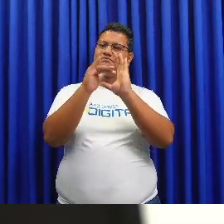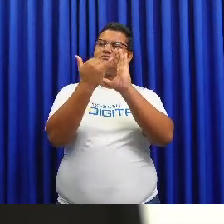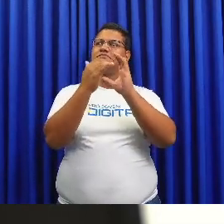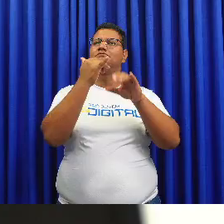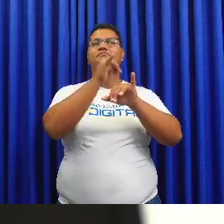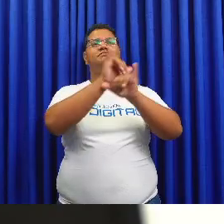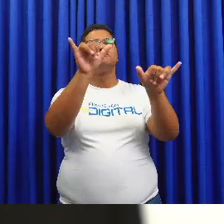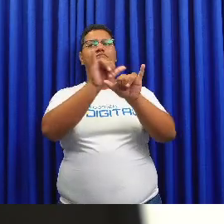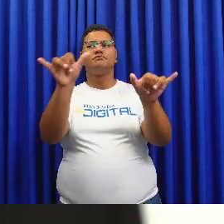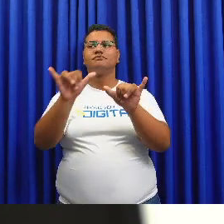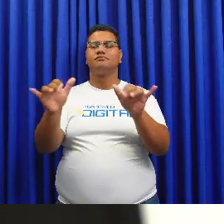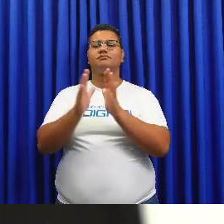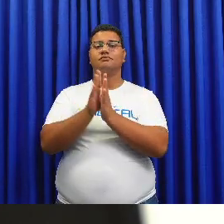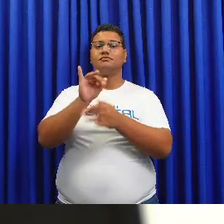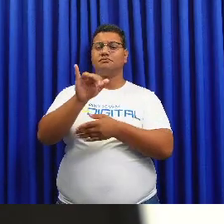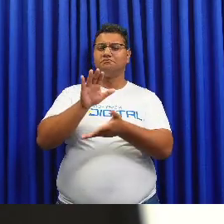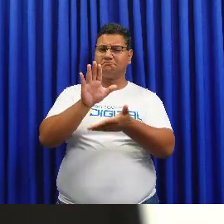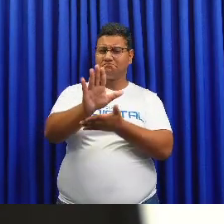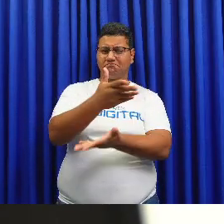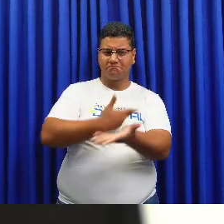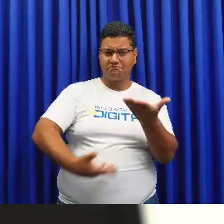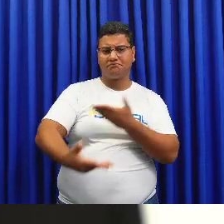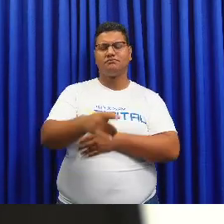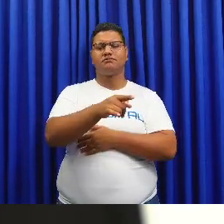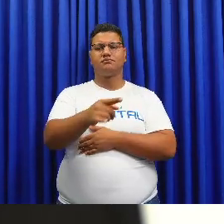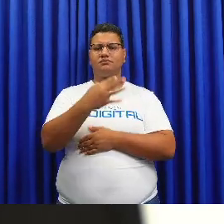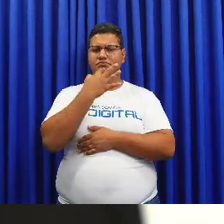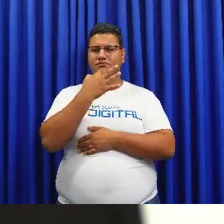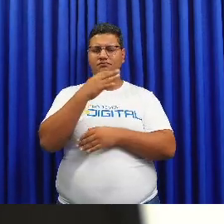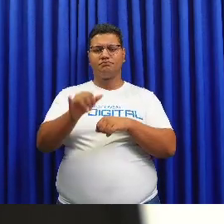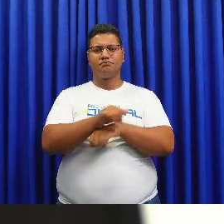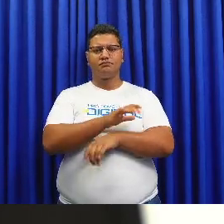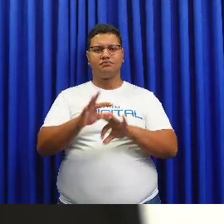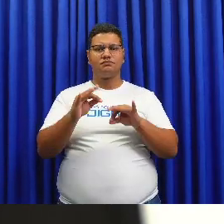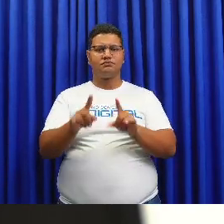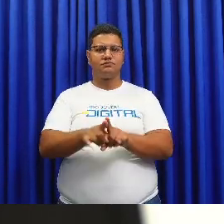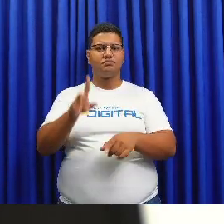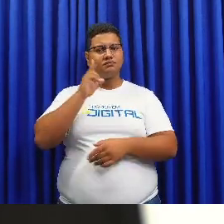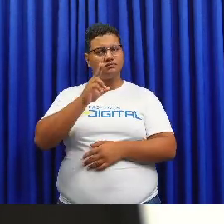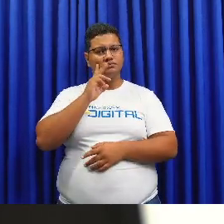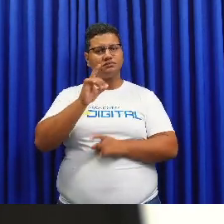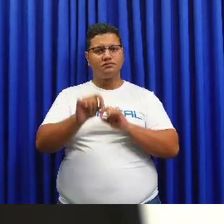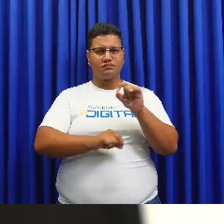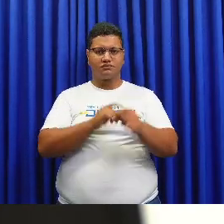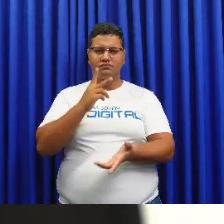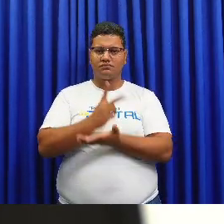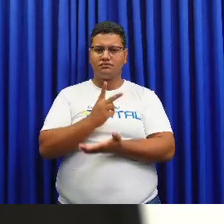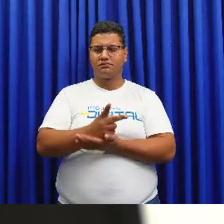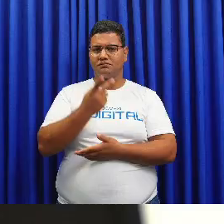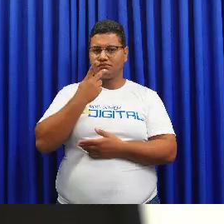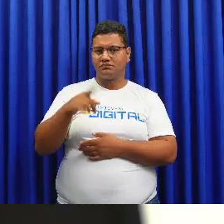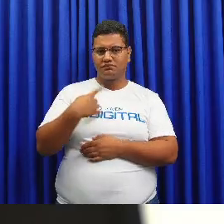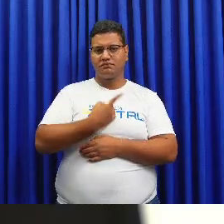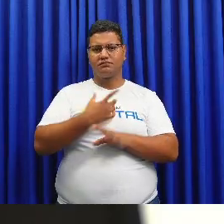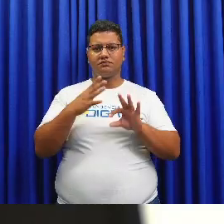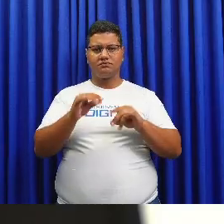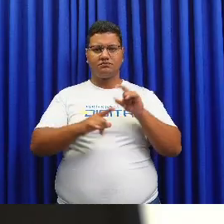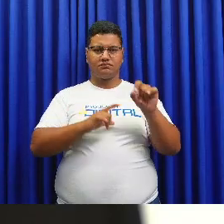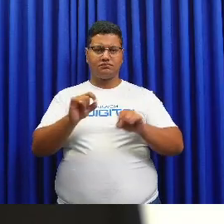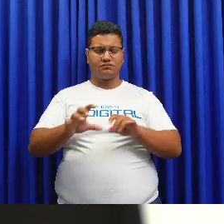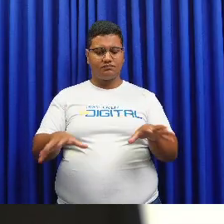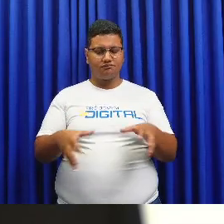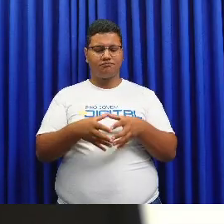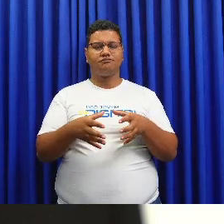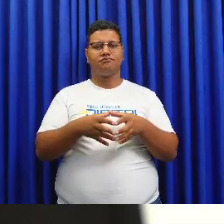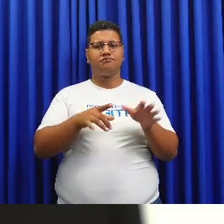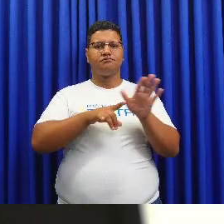essa aula se ela de fato te ajudou de alguma forma, se você conhecia essas ferramentas. Lembre sempre de dizer aqui pra gente, nós temos uma